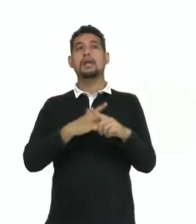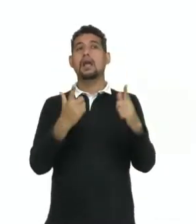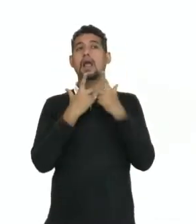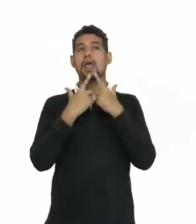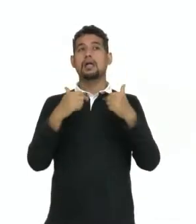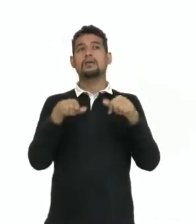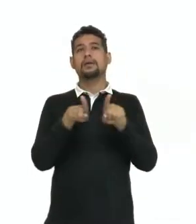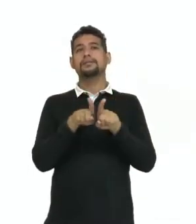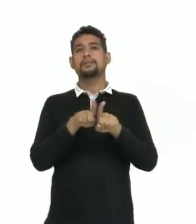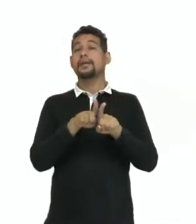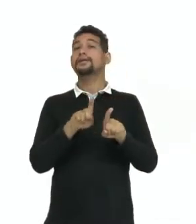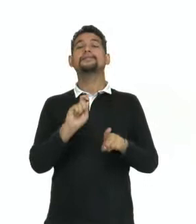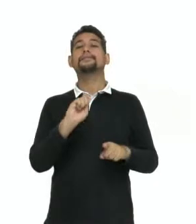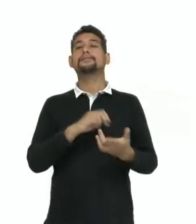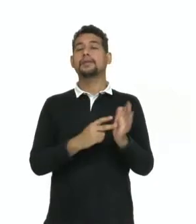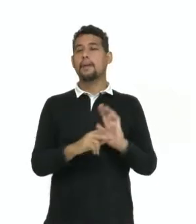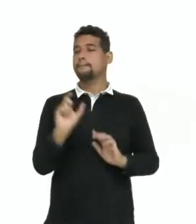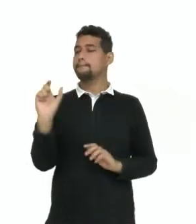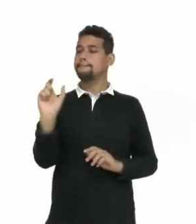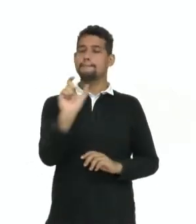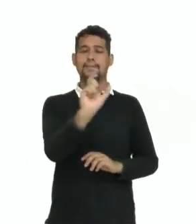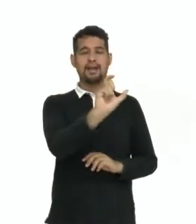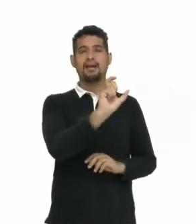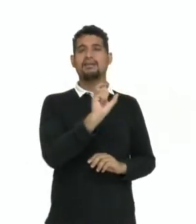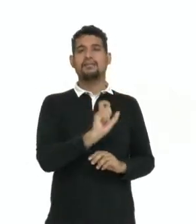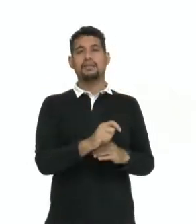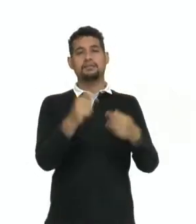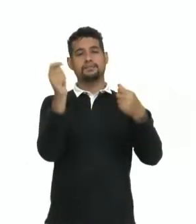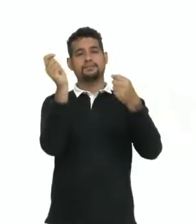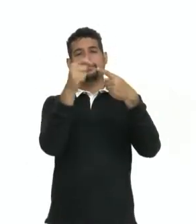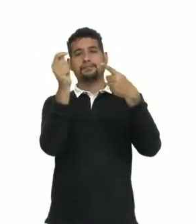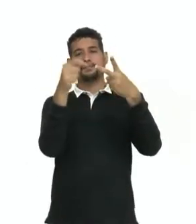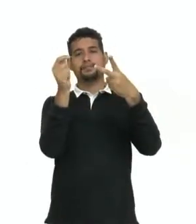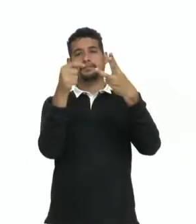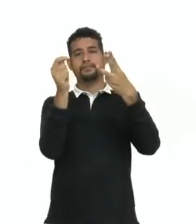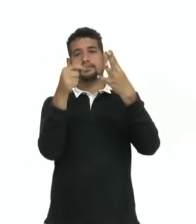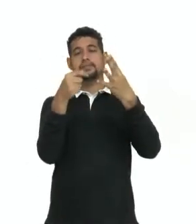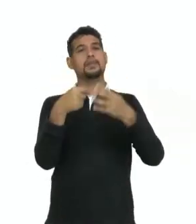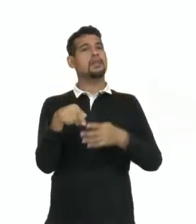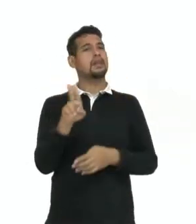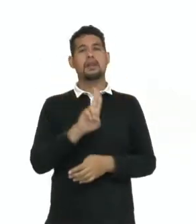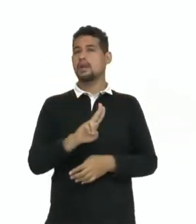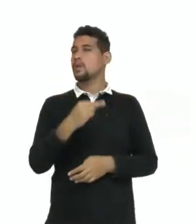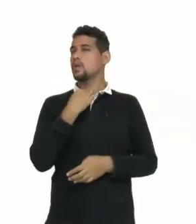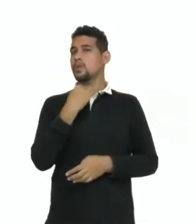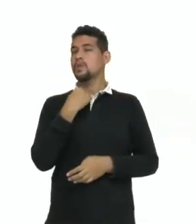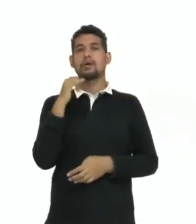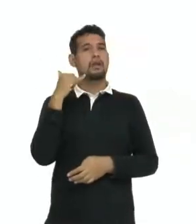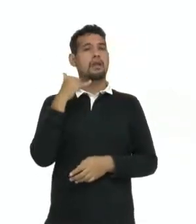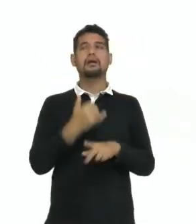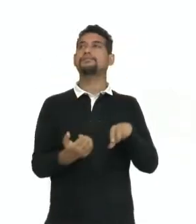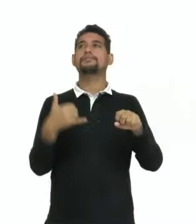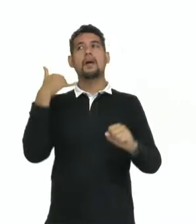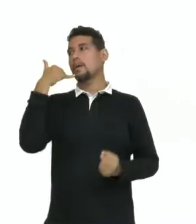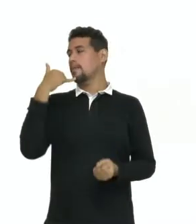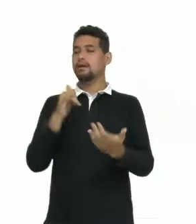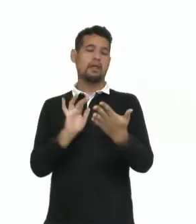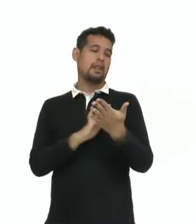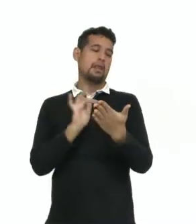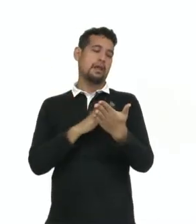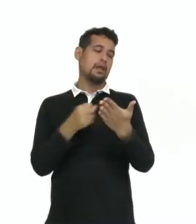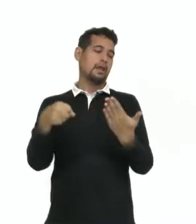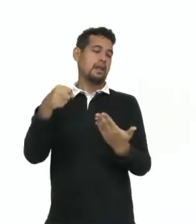verbal por ser feito de palavras, né? Esses tópicos. E temos ali: não use o celular enquanto dirige.